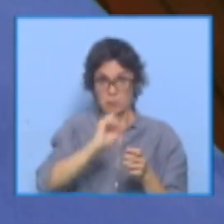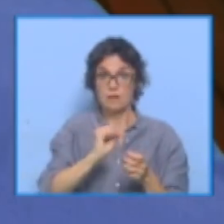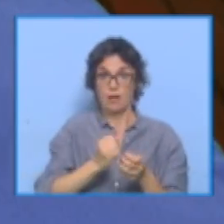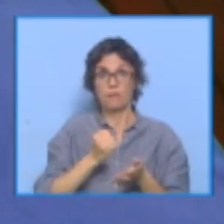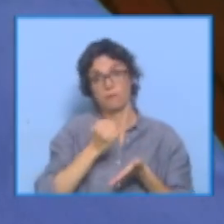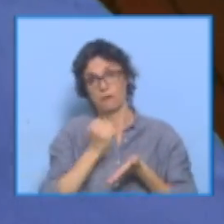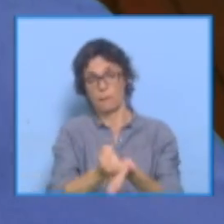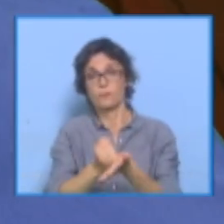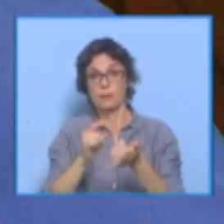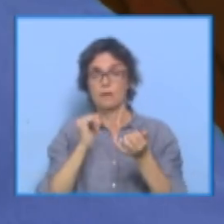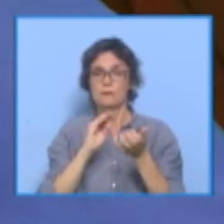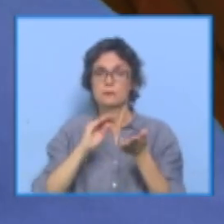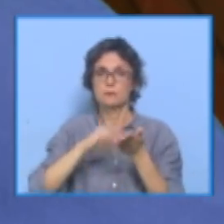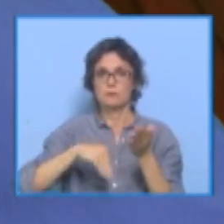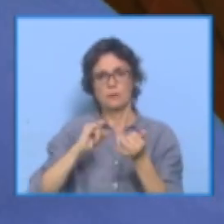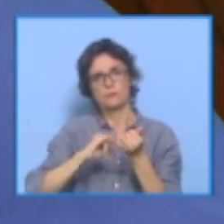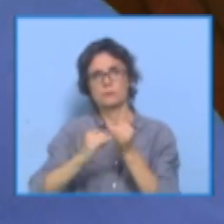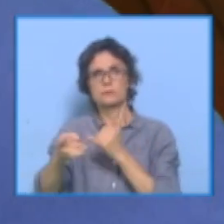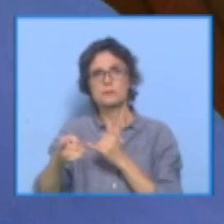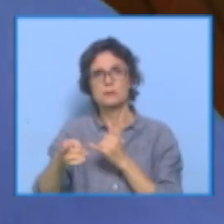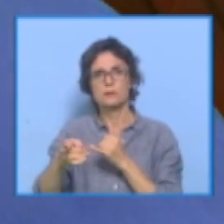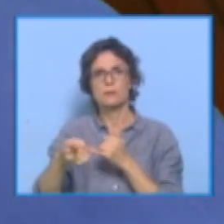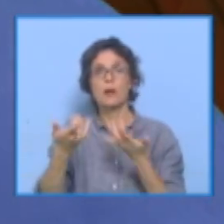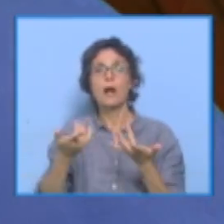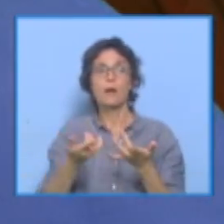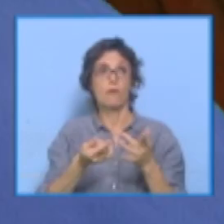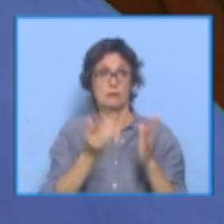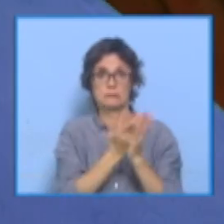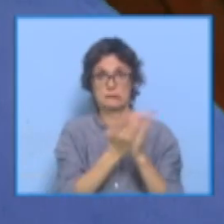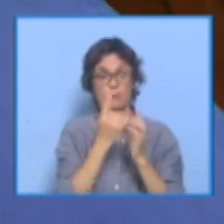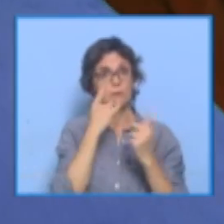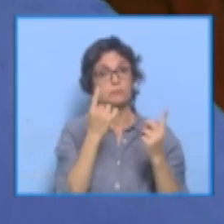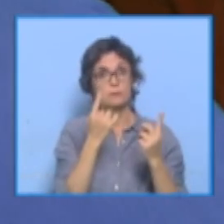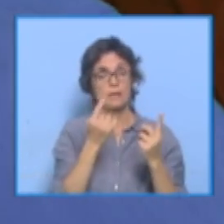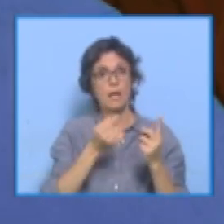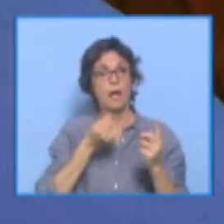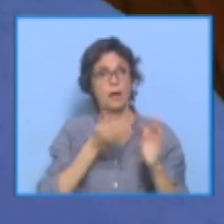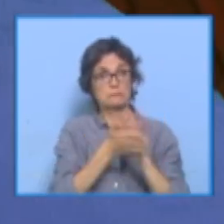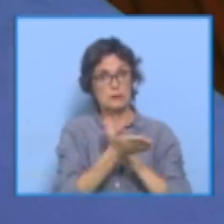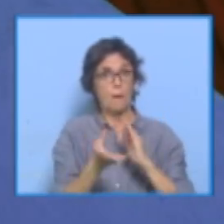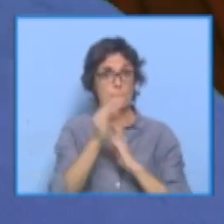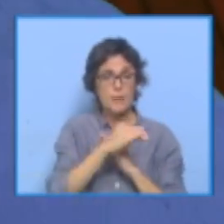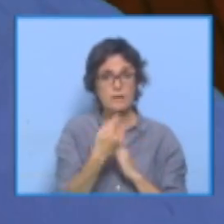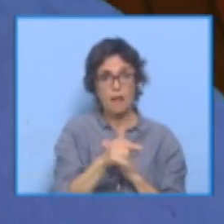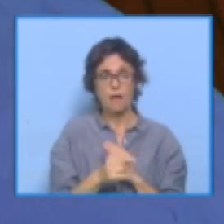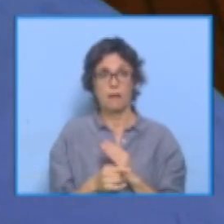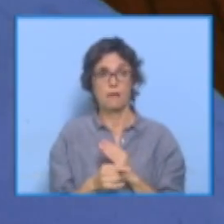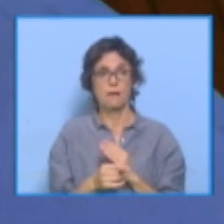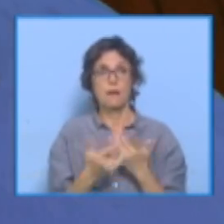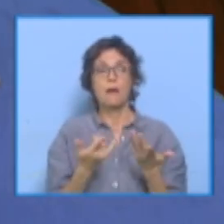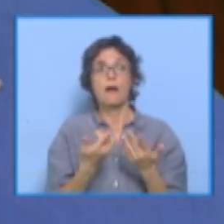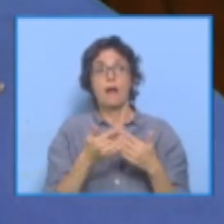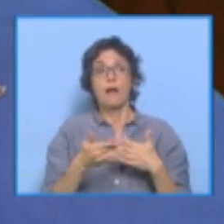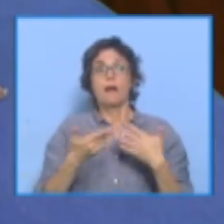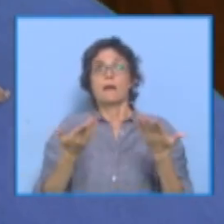mais capacidade de absorver. Mas tem uma capacidade, como começaram a fechar as escolas privadas à volta, não é verdade? Que está